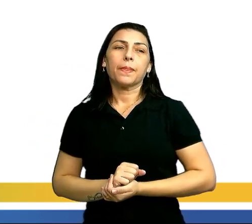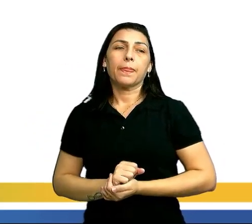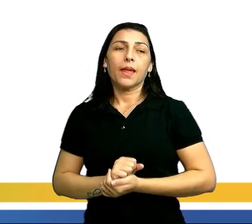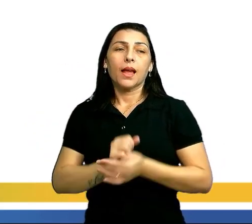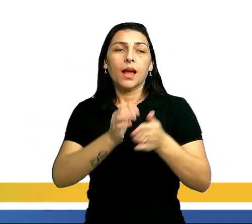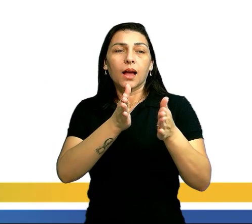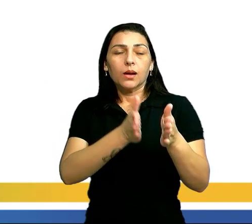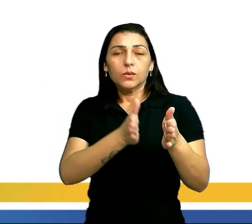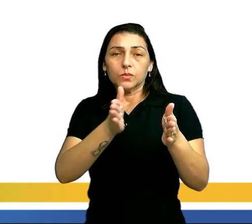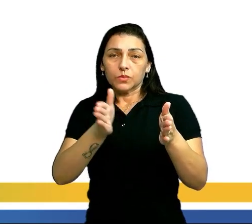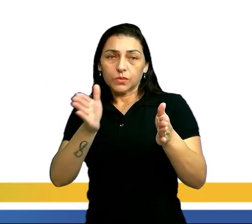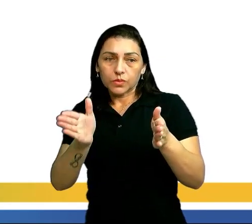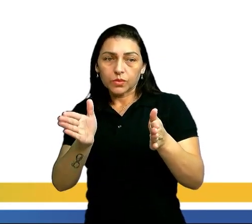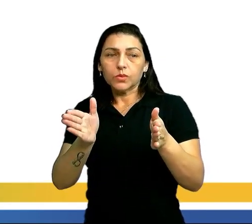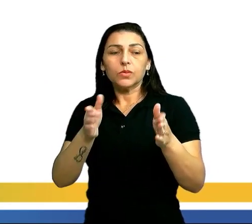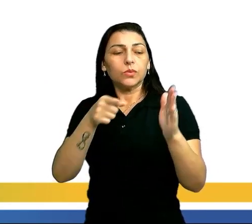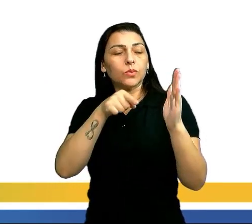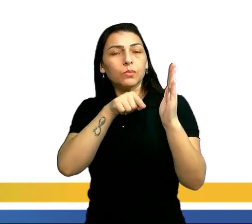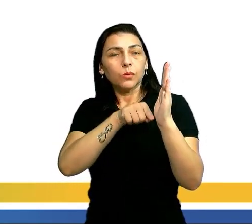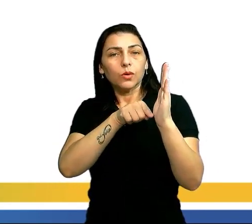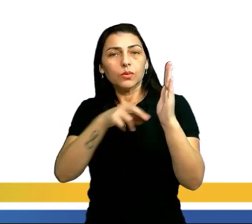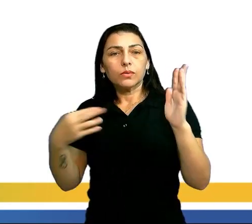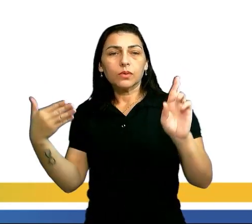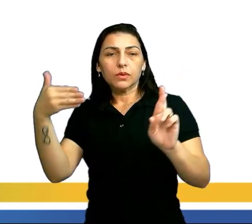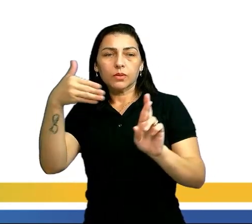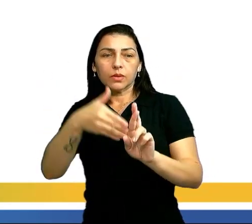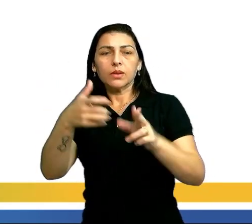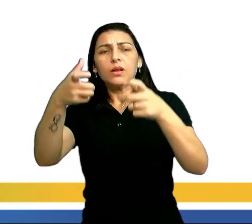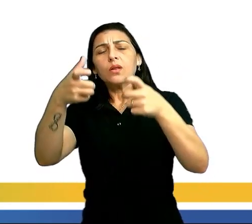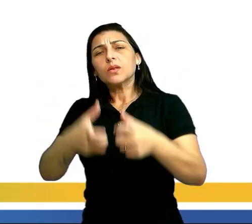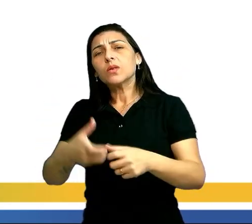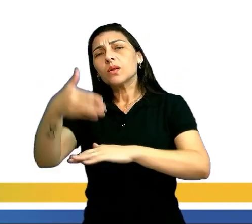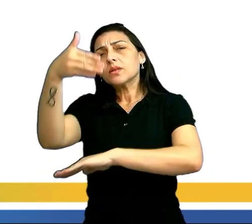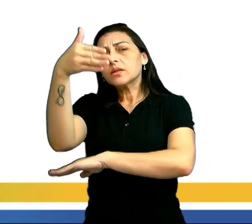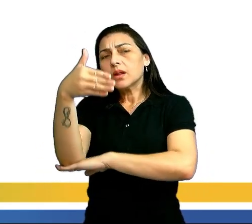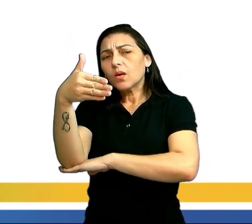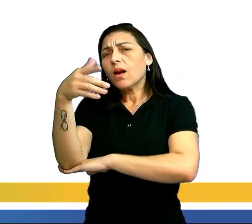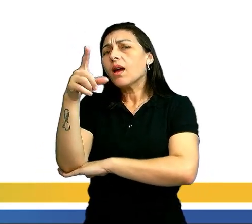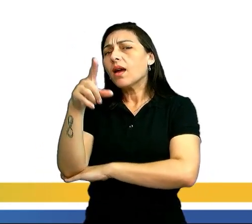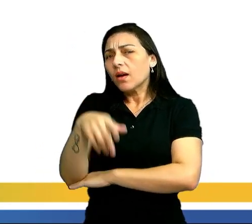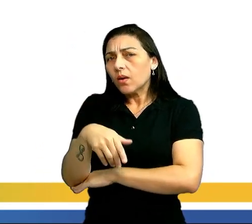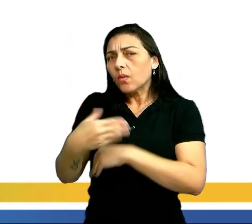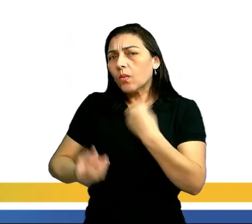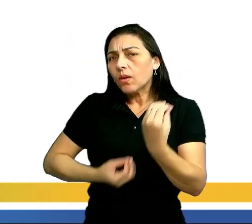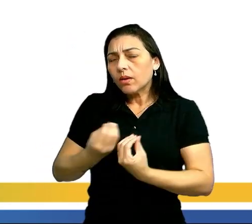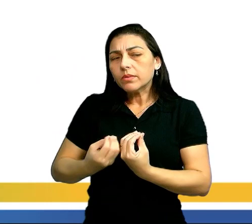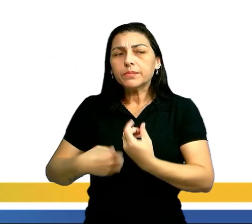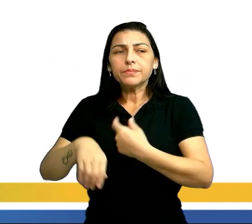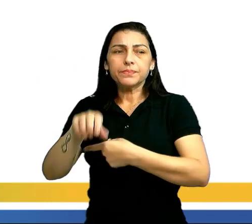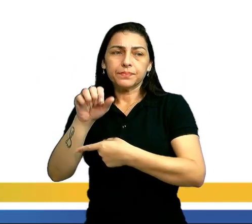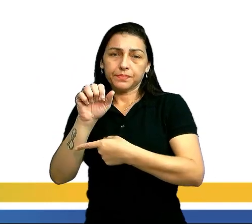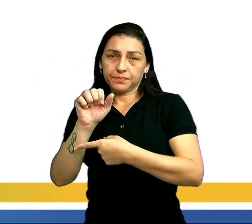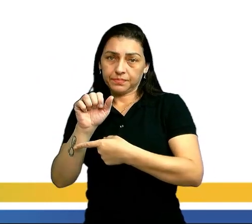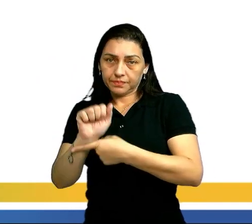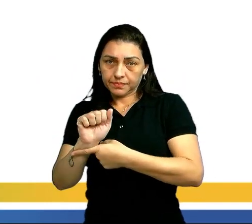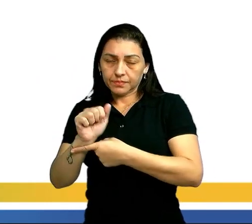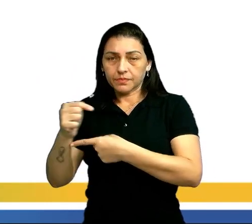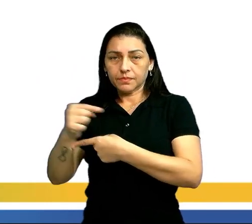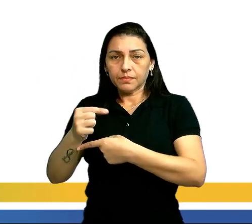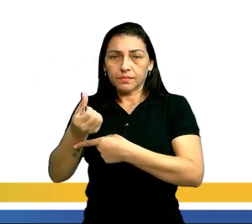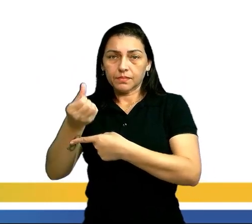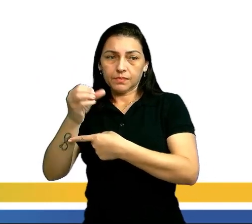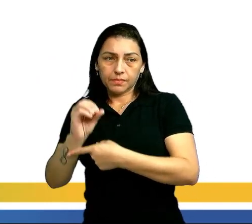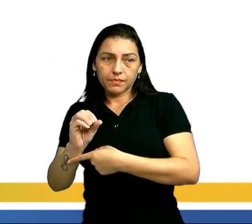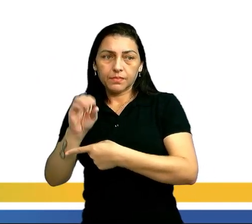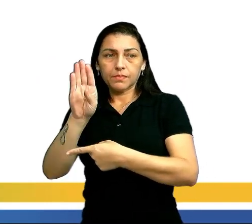A ordenada do ponto que representa a localização do hotel é, vamos lá,